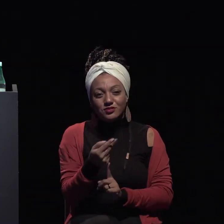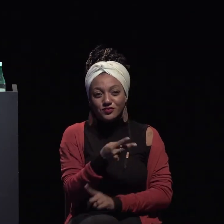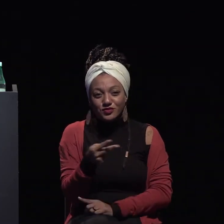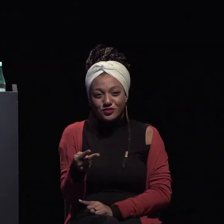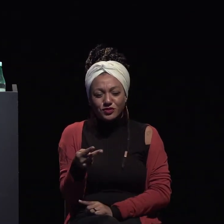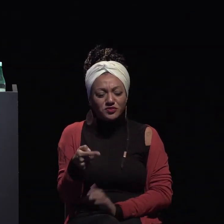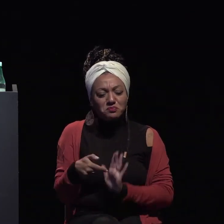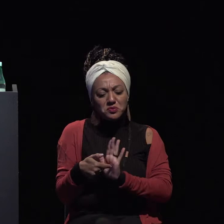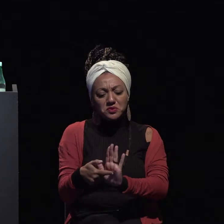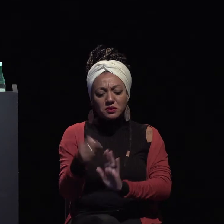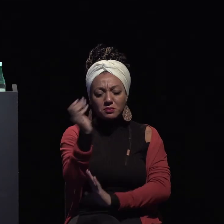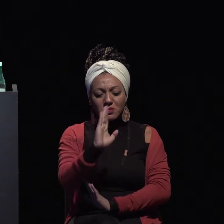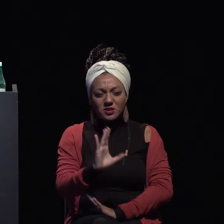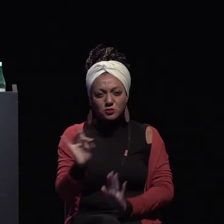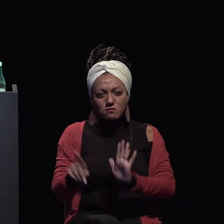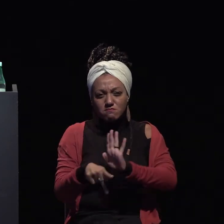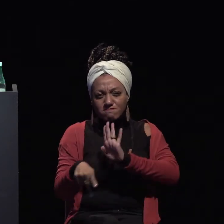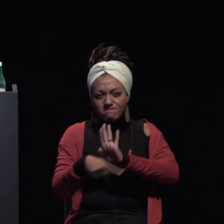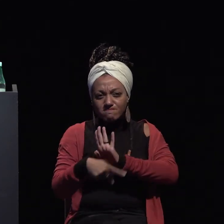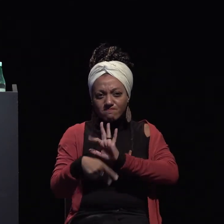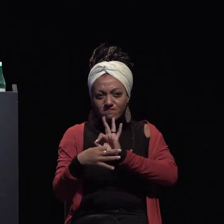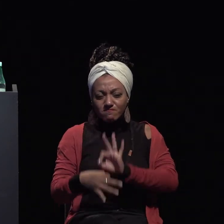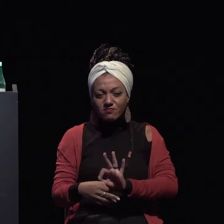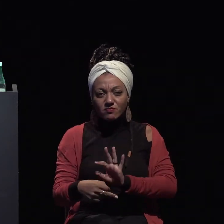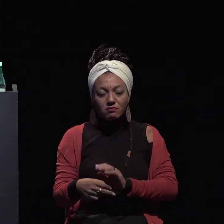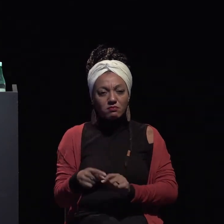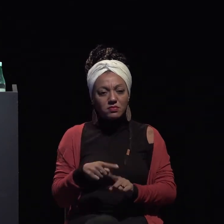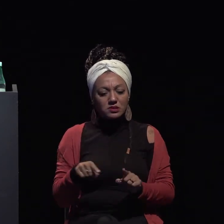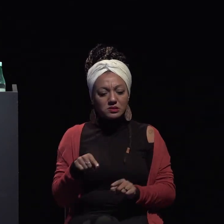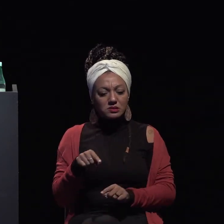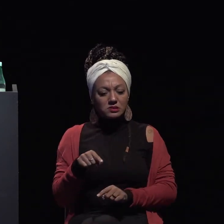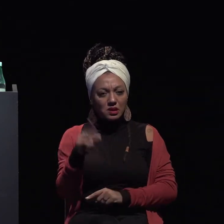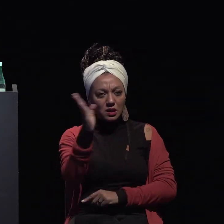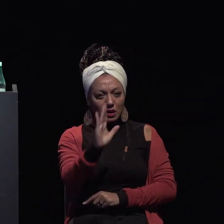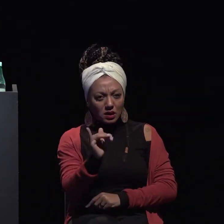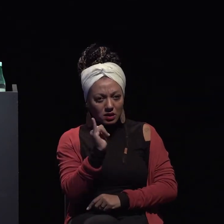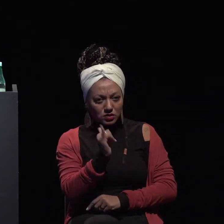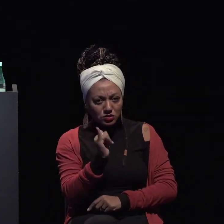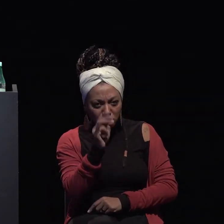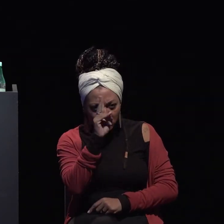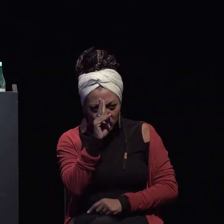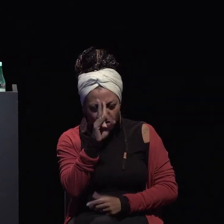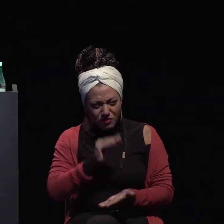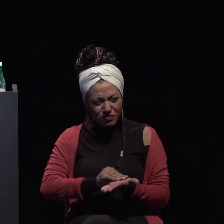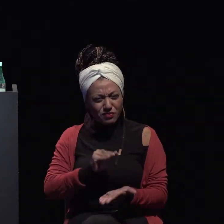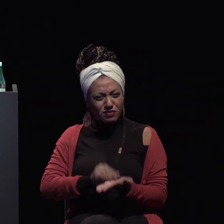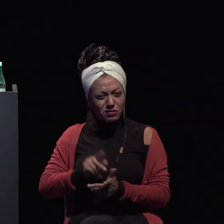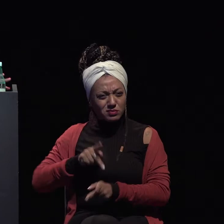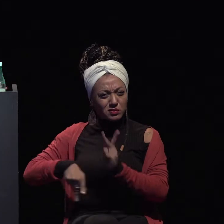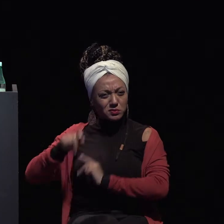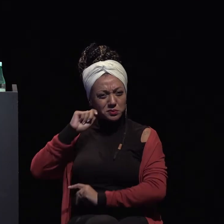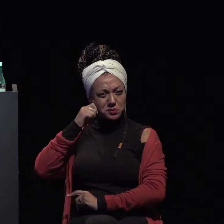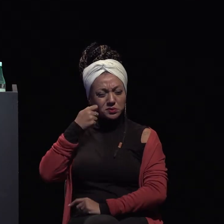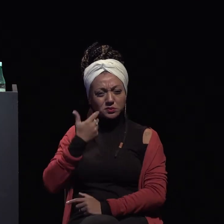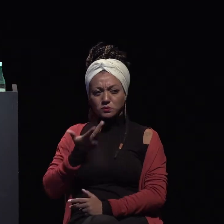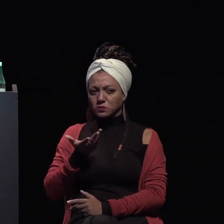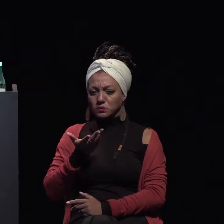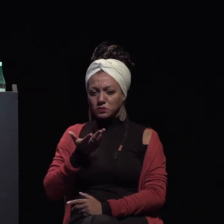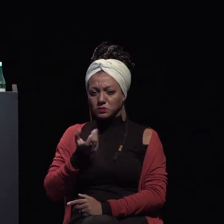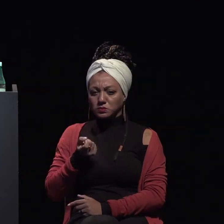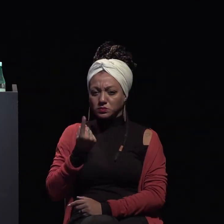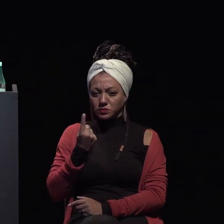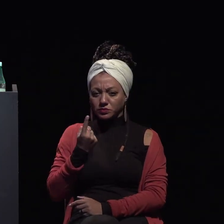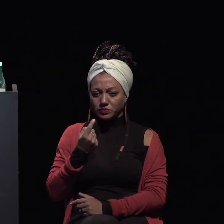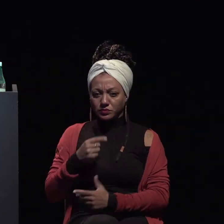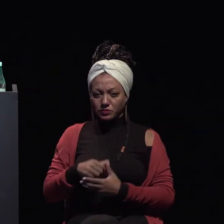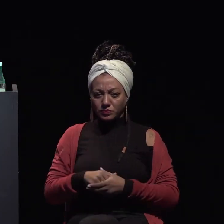outro Brasil, um Brasil brasileiro, ainda não nos mostrava. E aí eu vou voltar para agora mesmo, nesse instante.